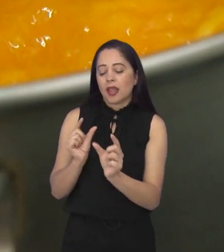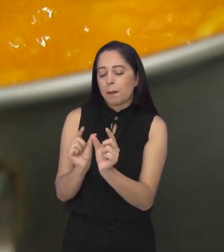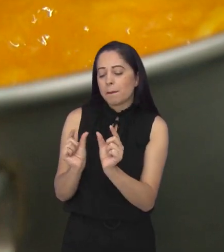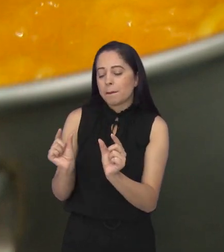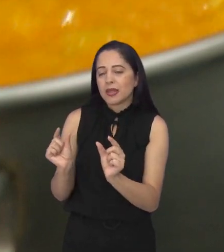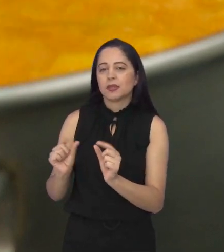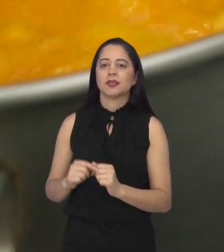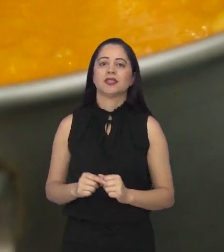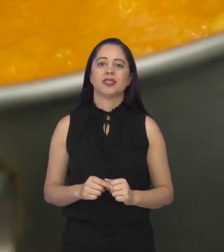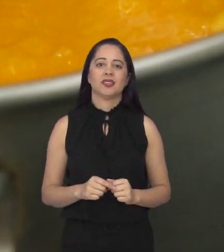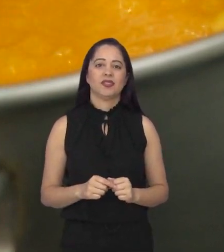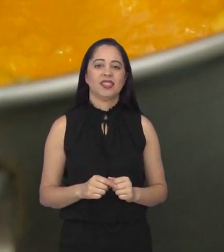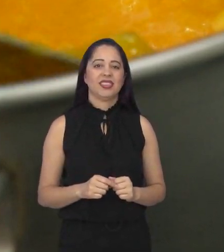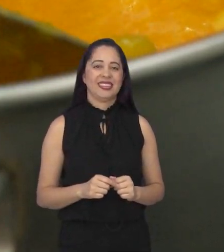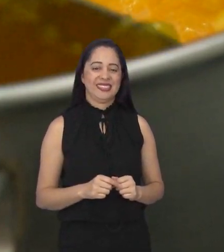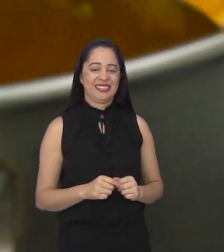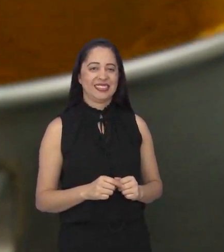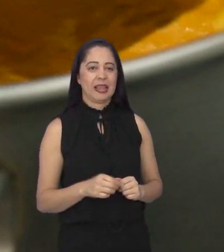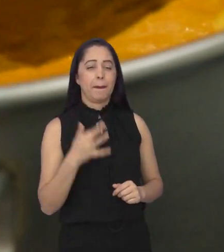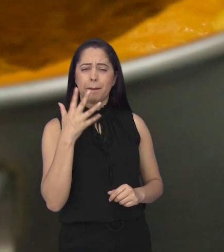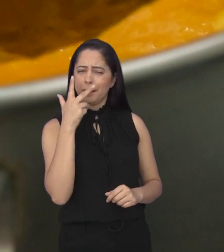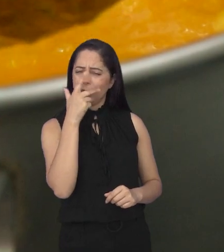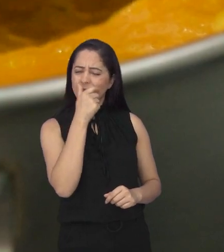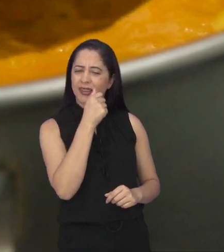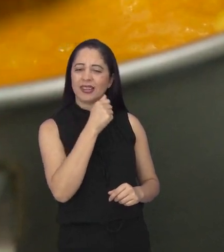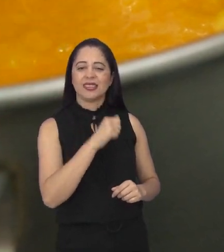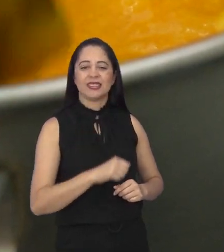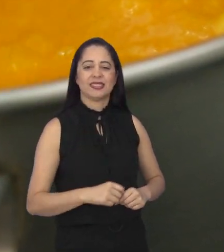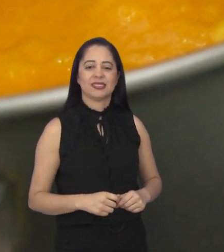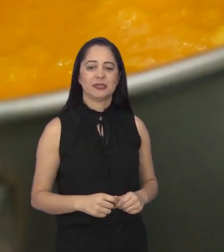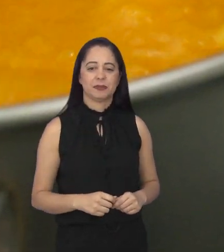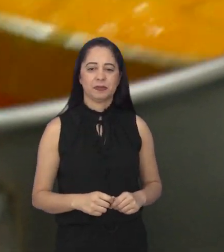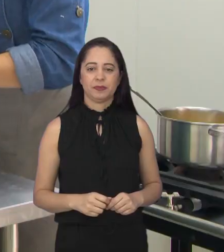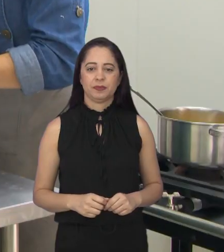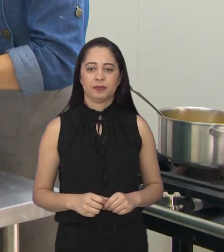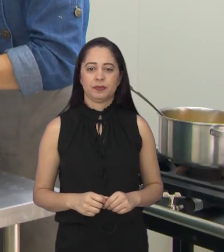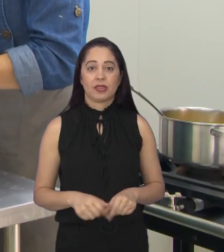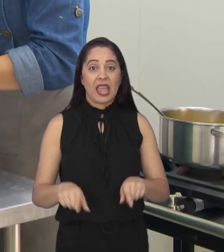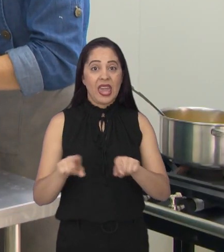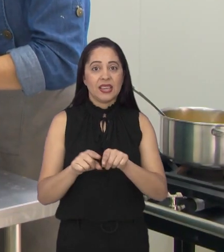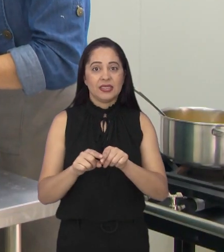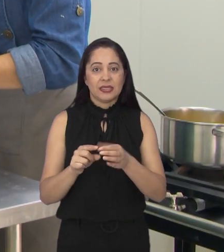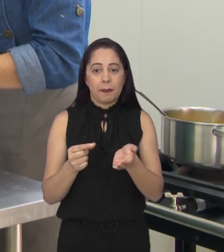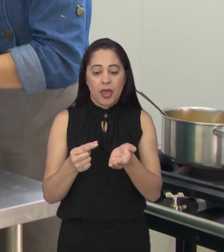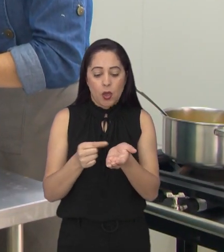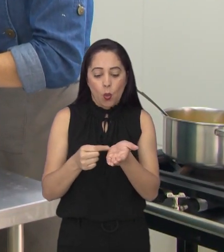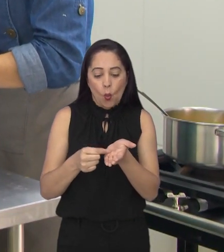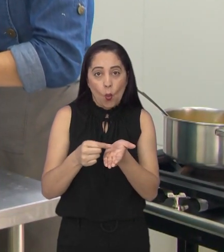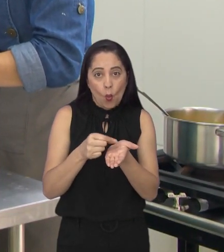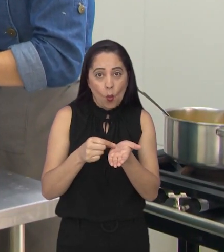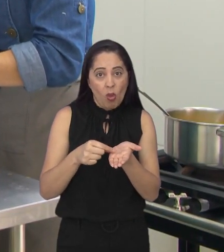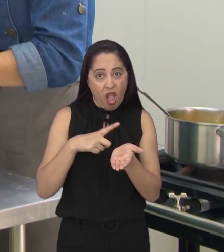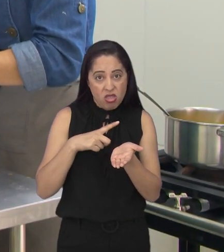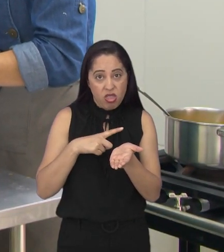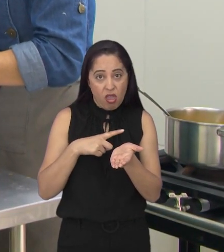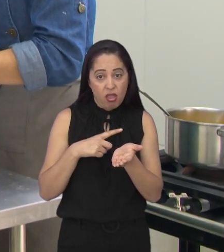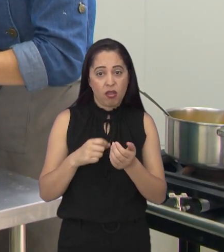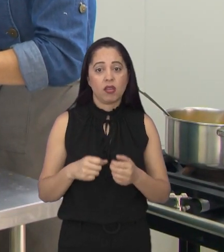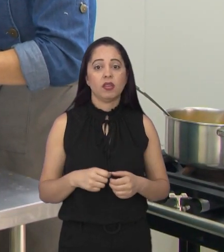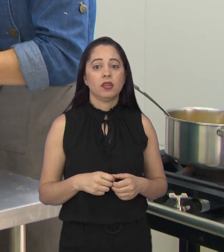com pedacinhos Como que é? Confiture. Confiture. Com pedacinhos de fruta. E vai com a semente sem triturar?